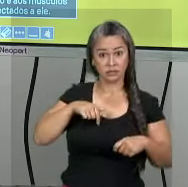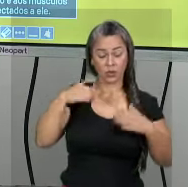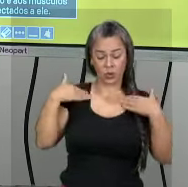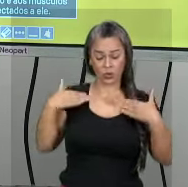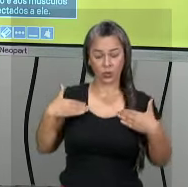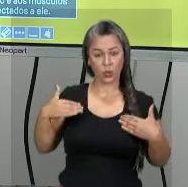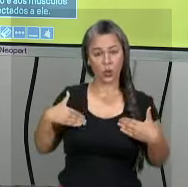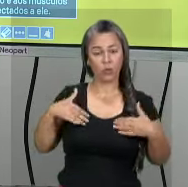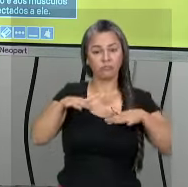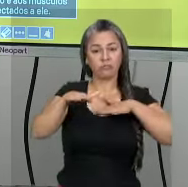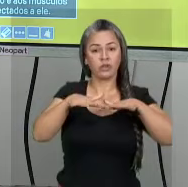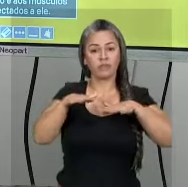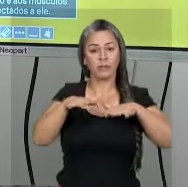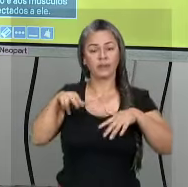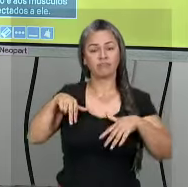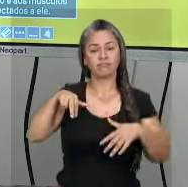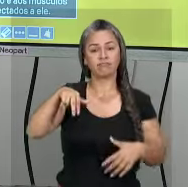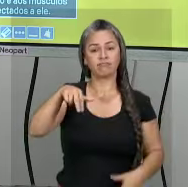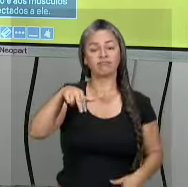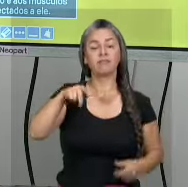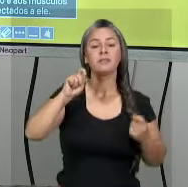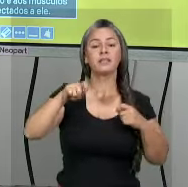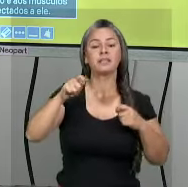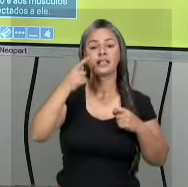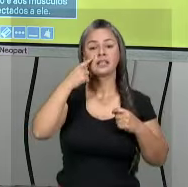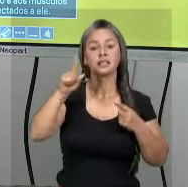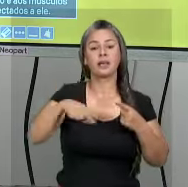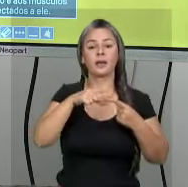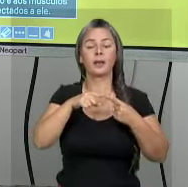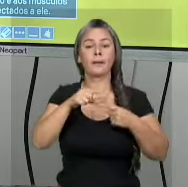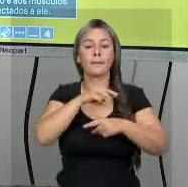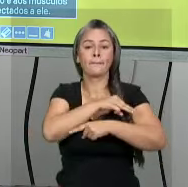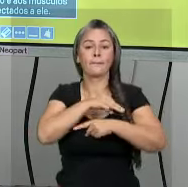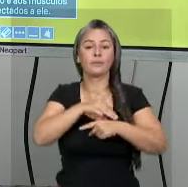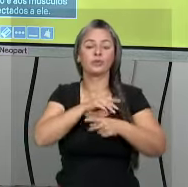interação entre o esqueleto e os nossos músculos.